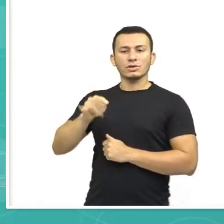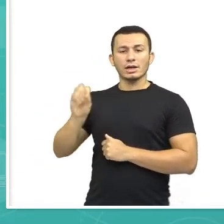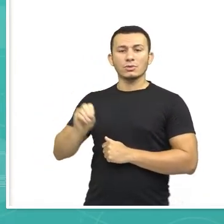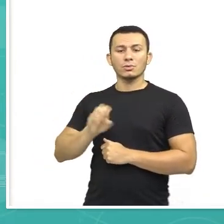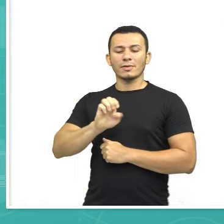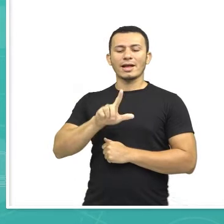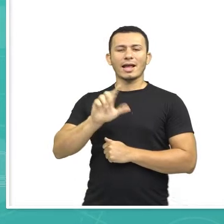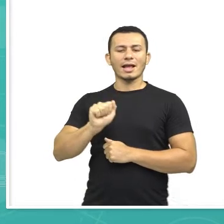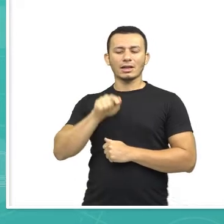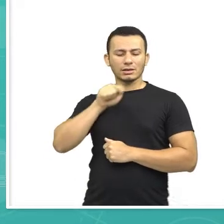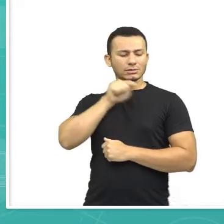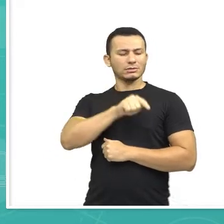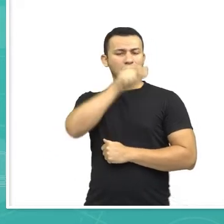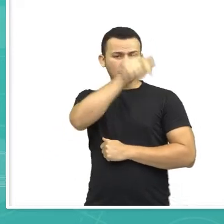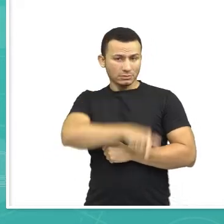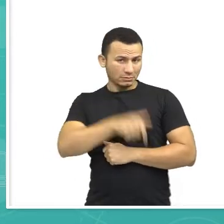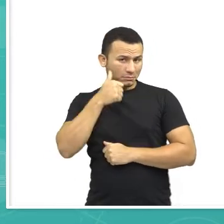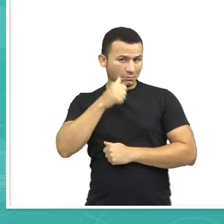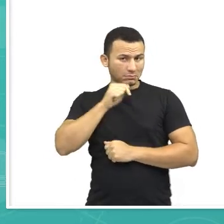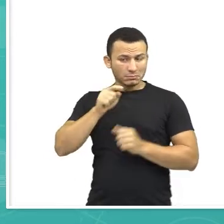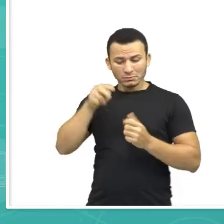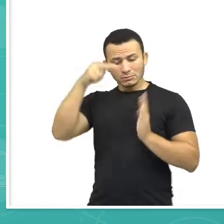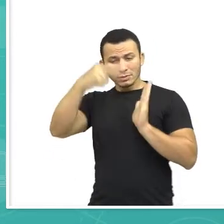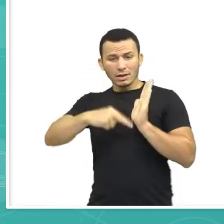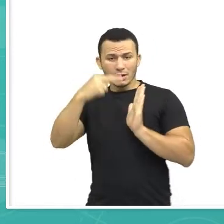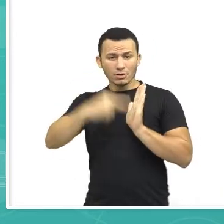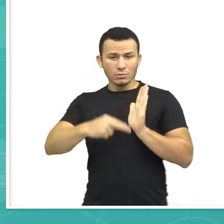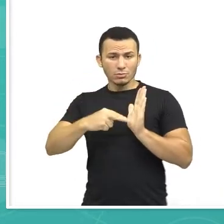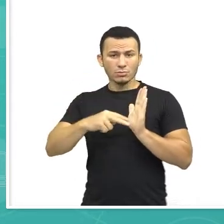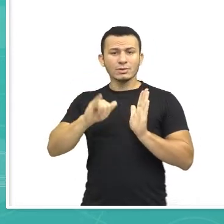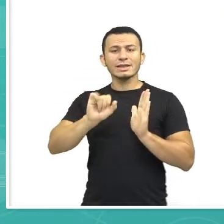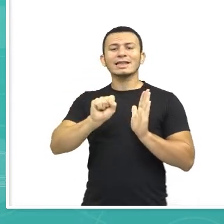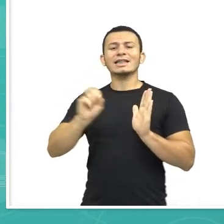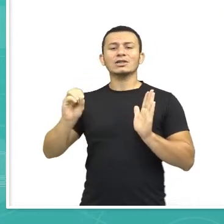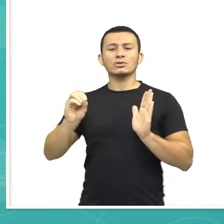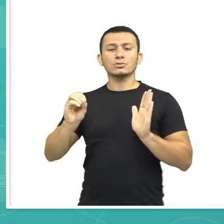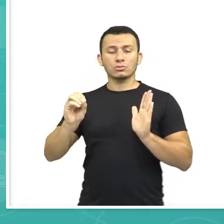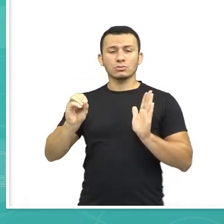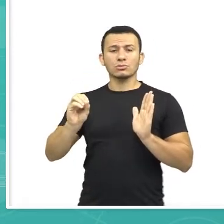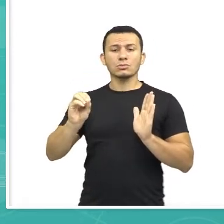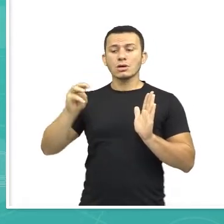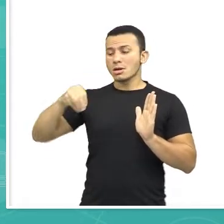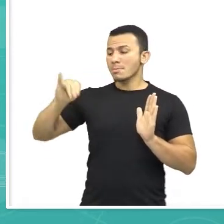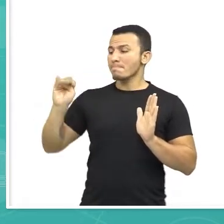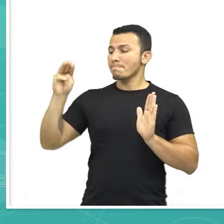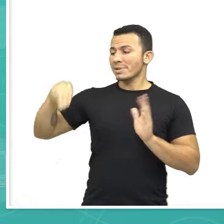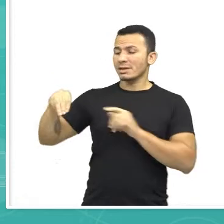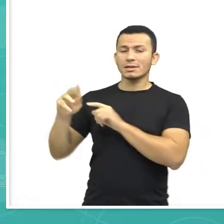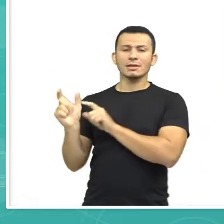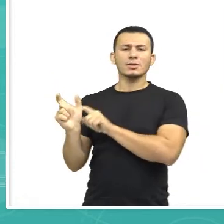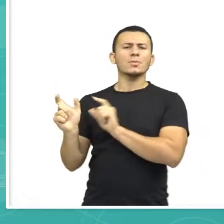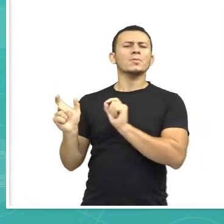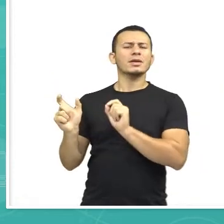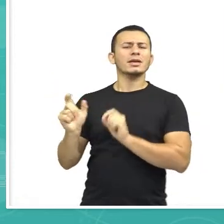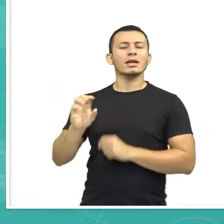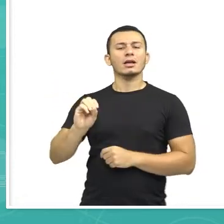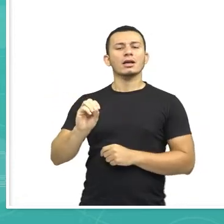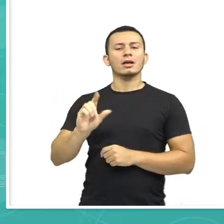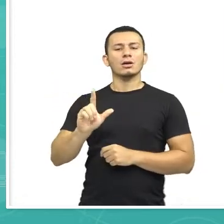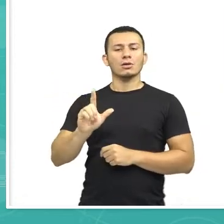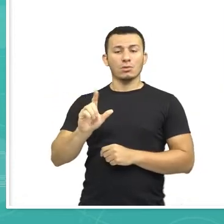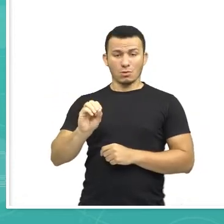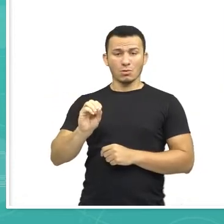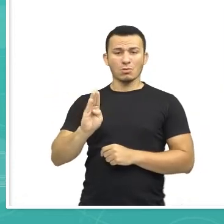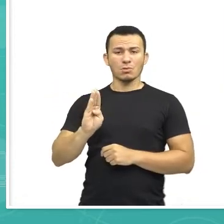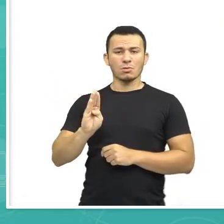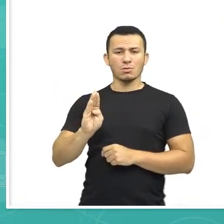Ela está praticando a ação. Isso para mim. Olha só. O mim aqui ele vem como complemento. Como complemento. Muito